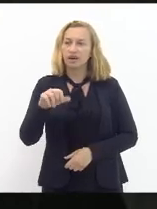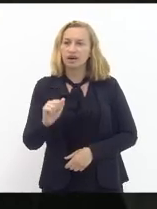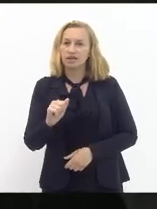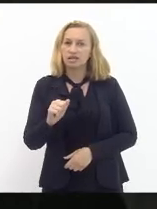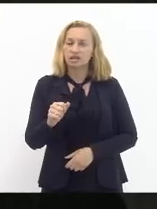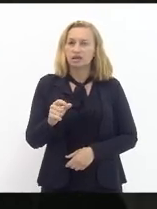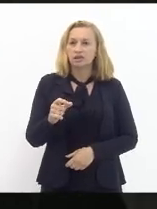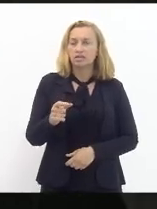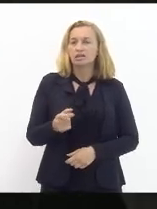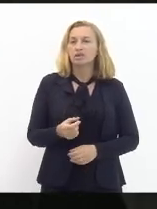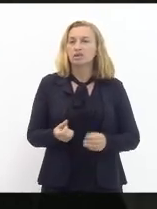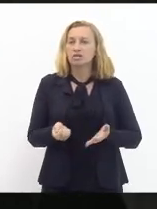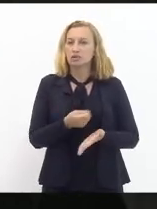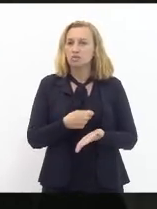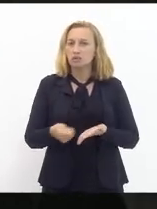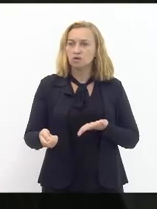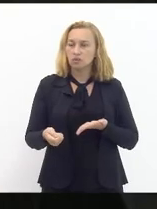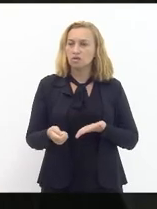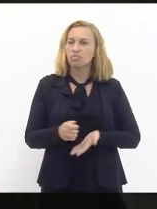memorial descritivo